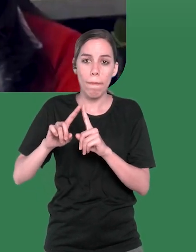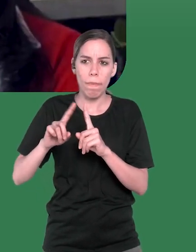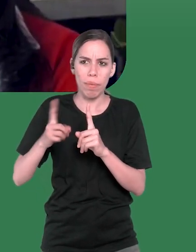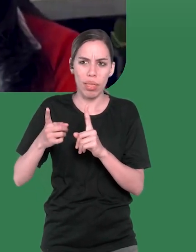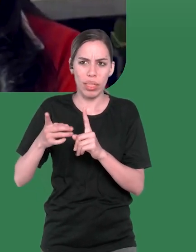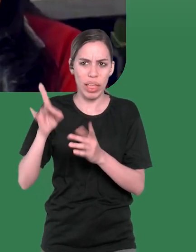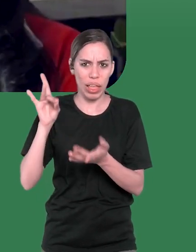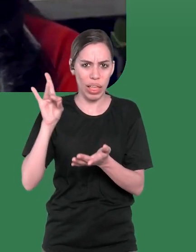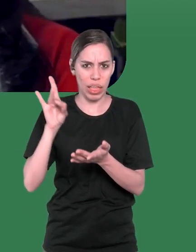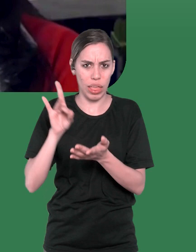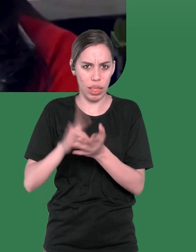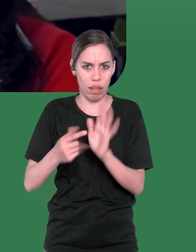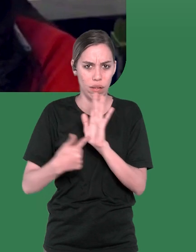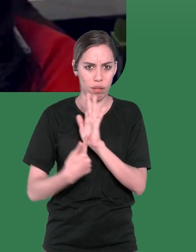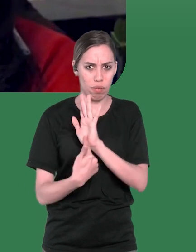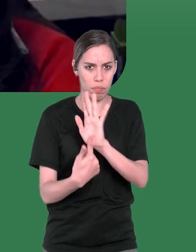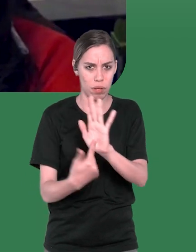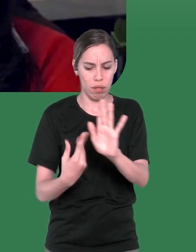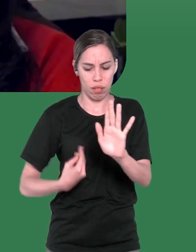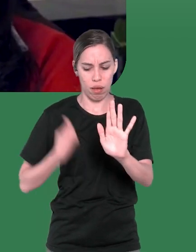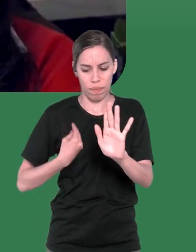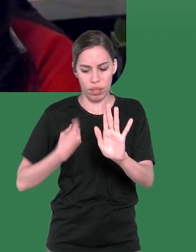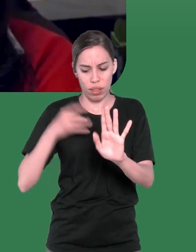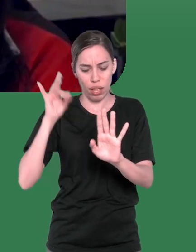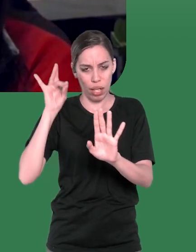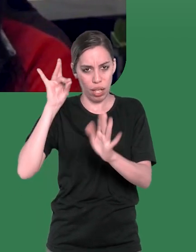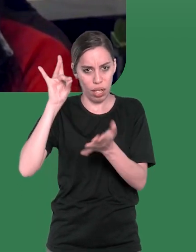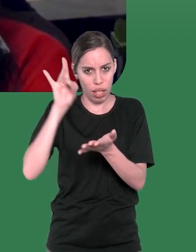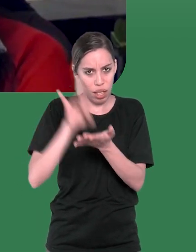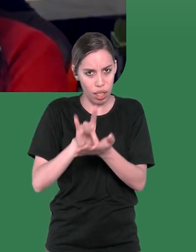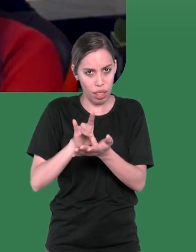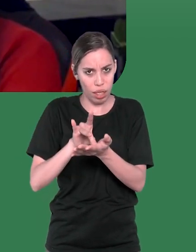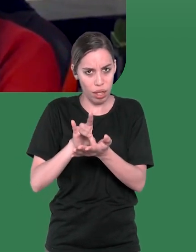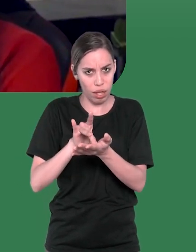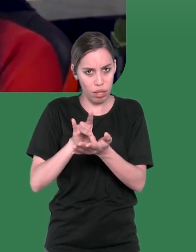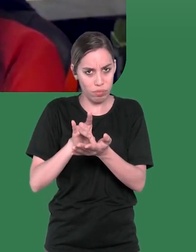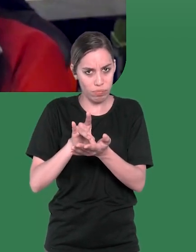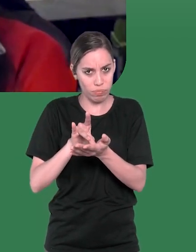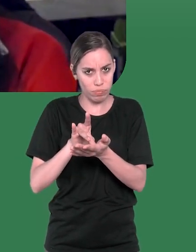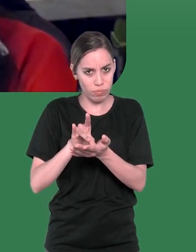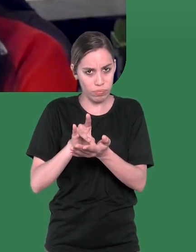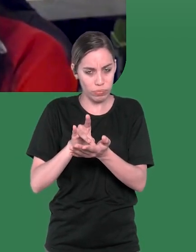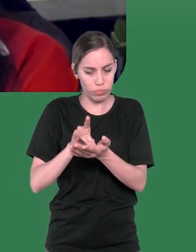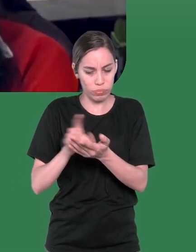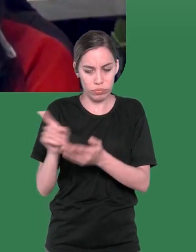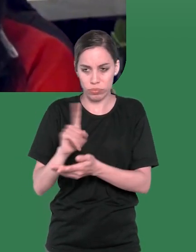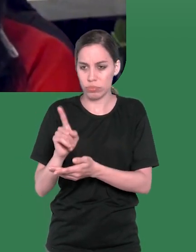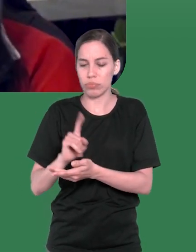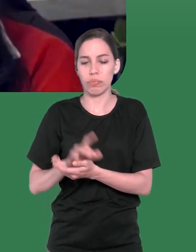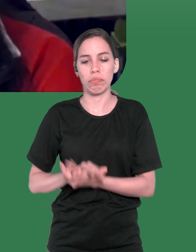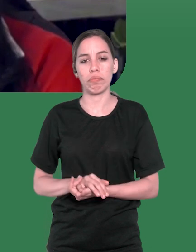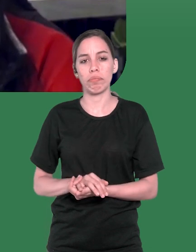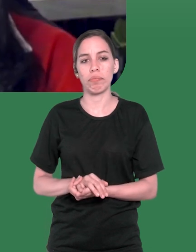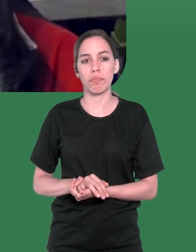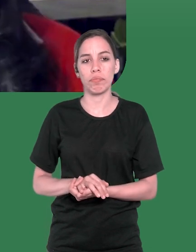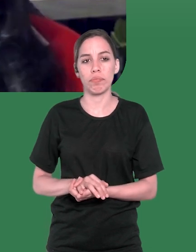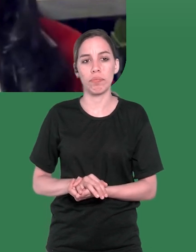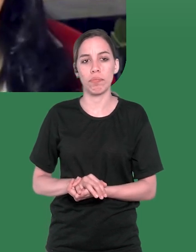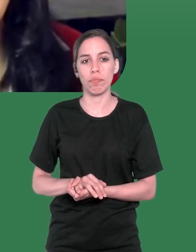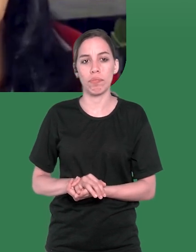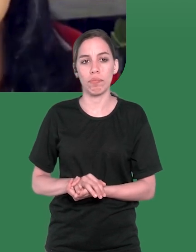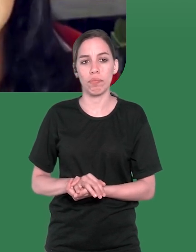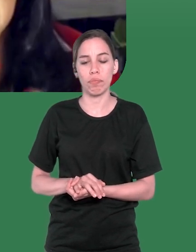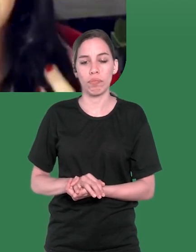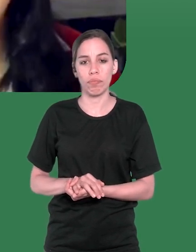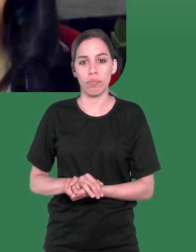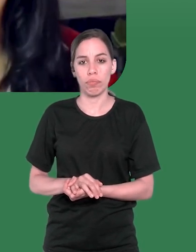a vida civil, biográfica dele como militante, como isso, como aquilo, né?